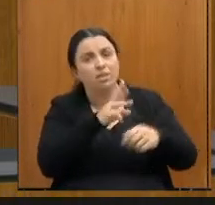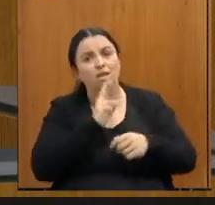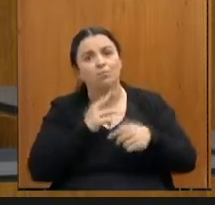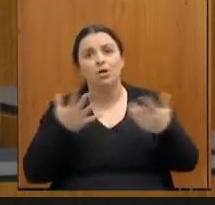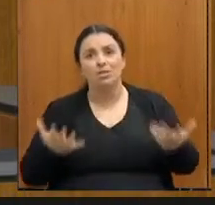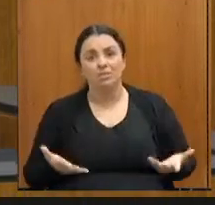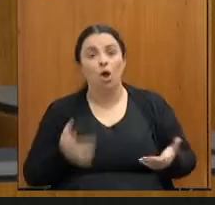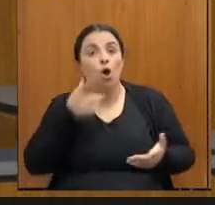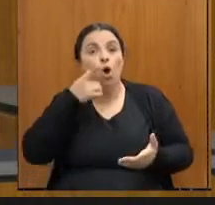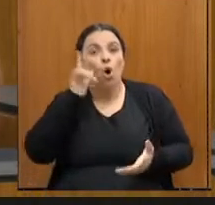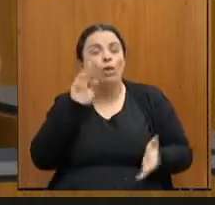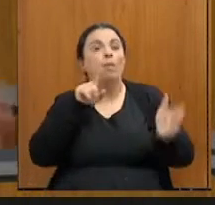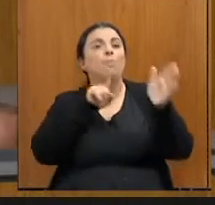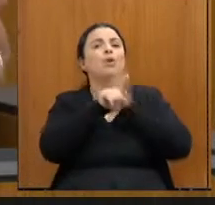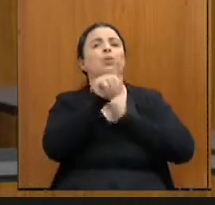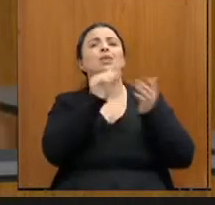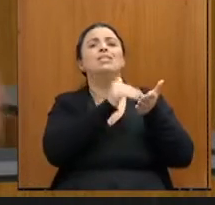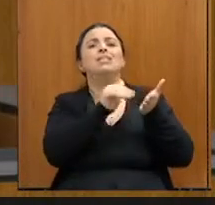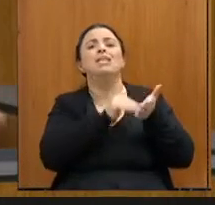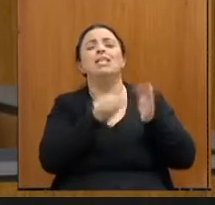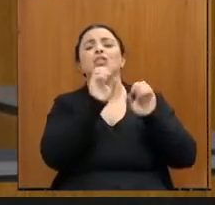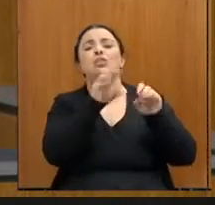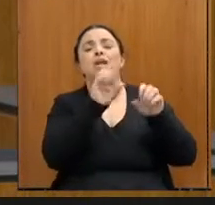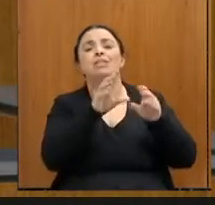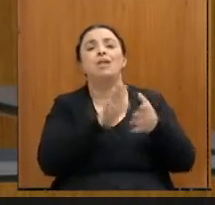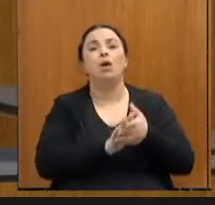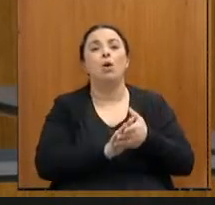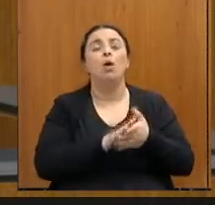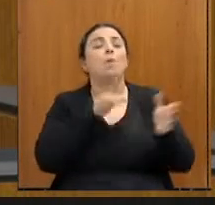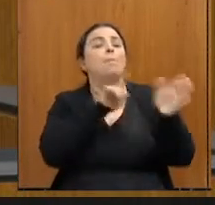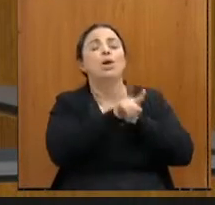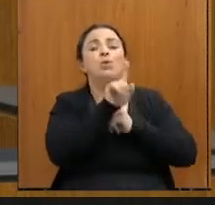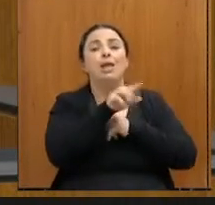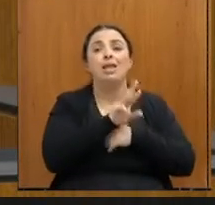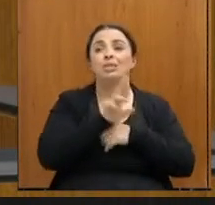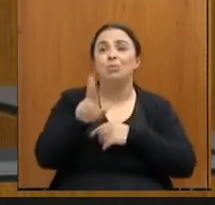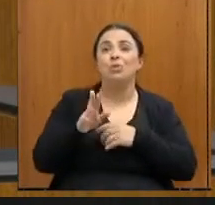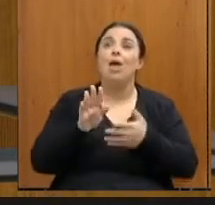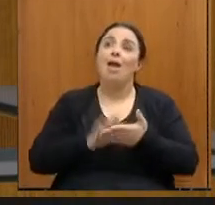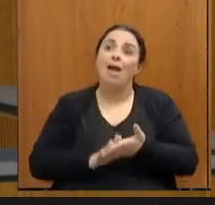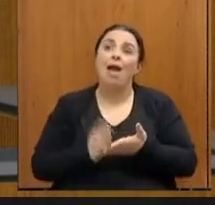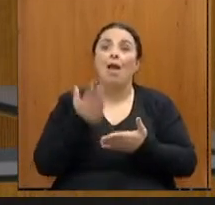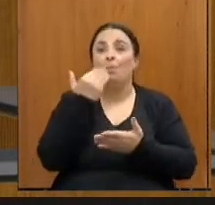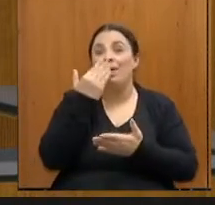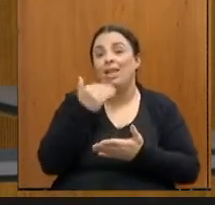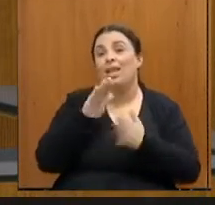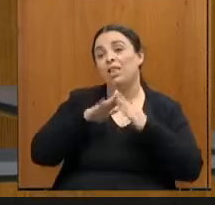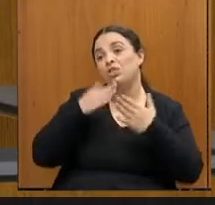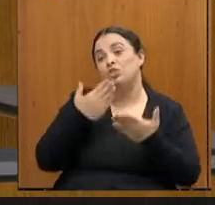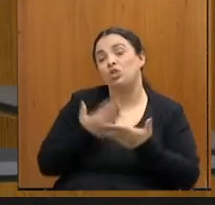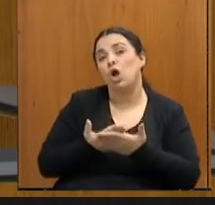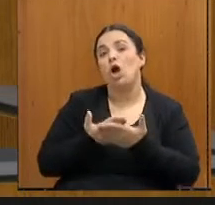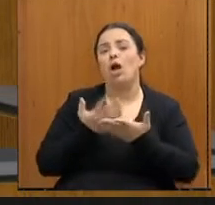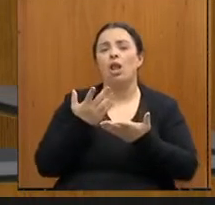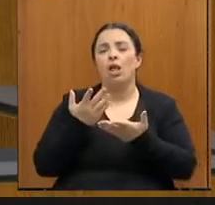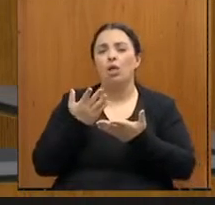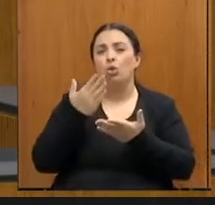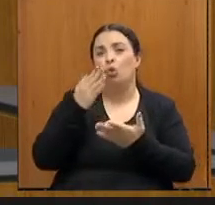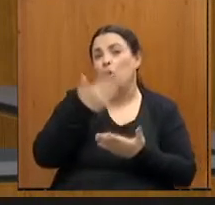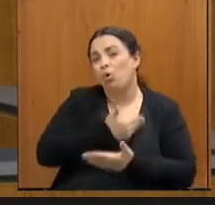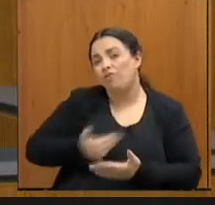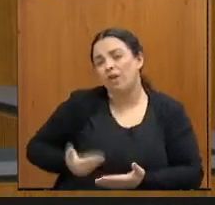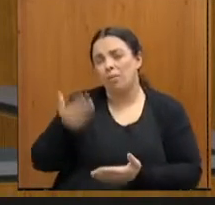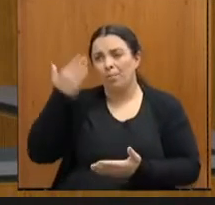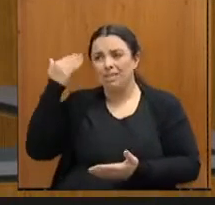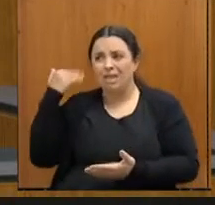secretária ela voltou a falar da merenda escolar do governo passado então toda vez que a gente quer fazer a discussão em relação a